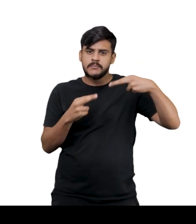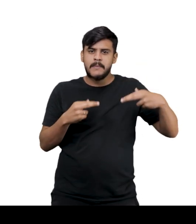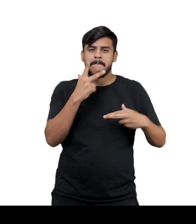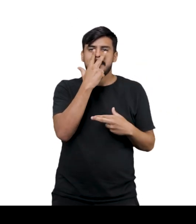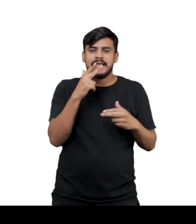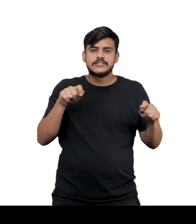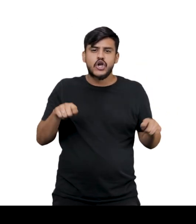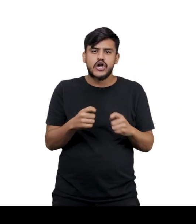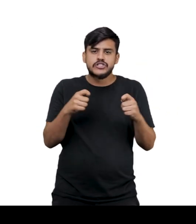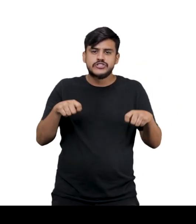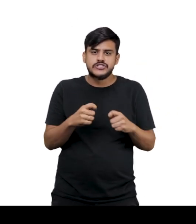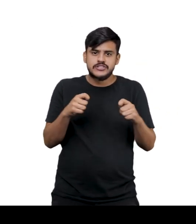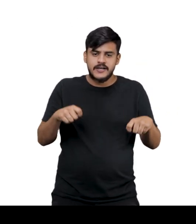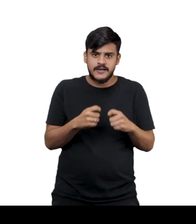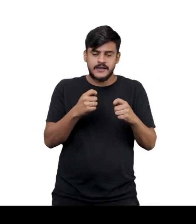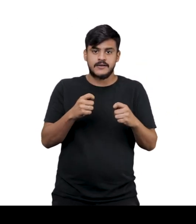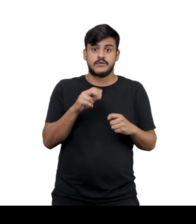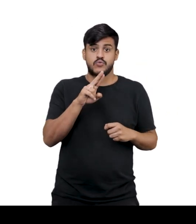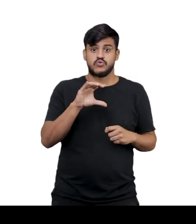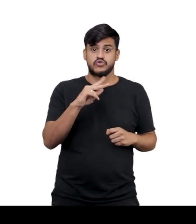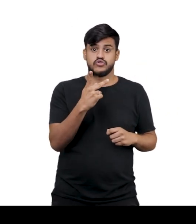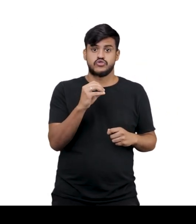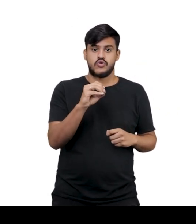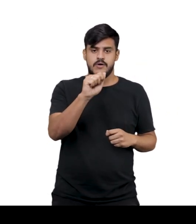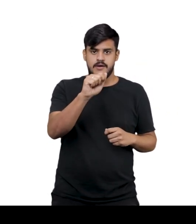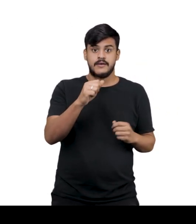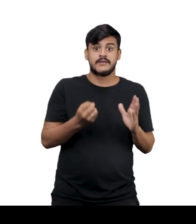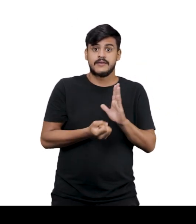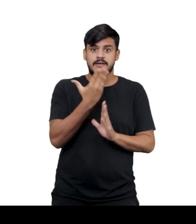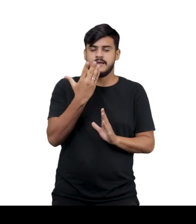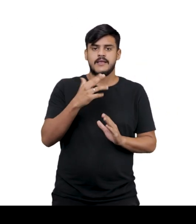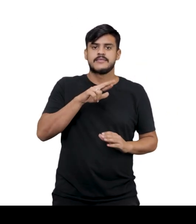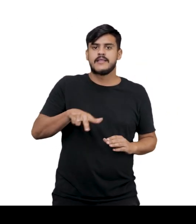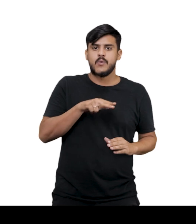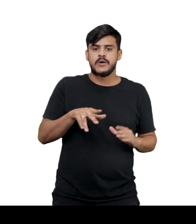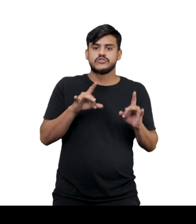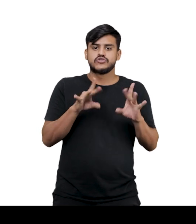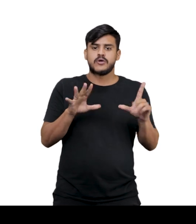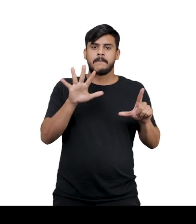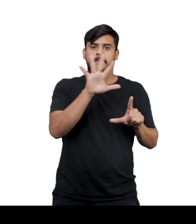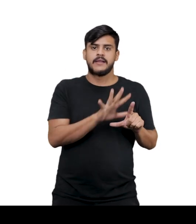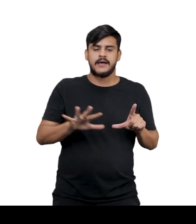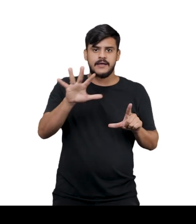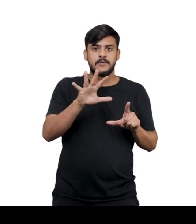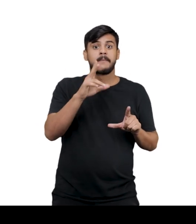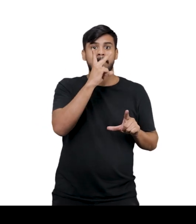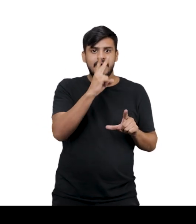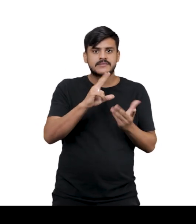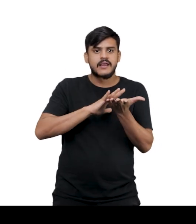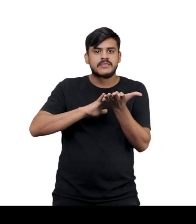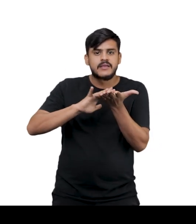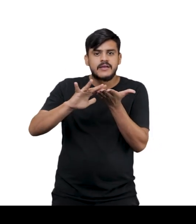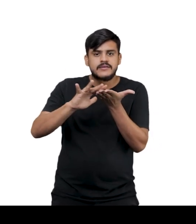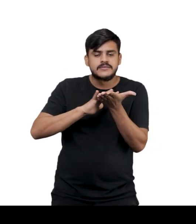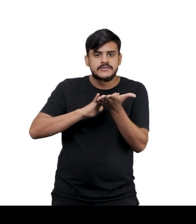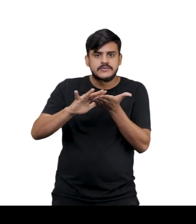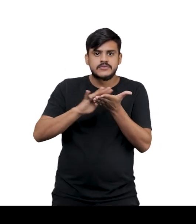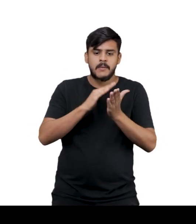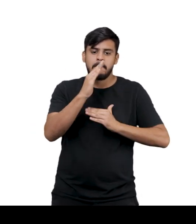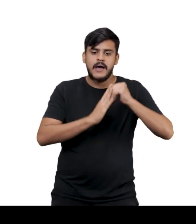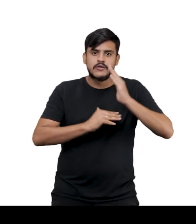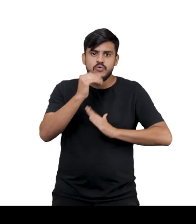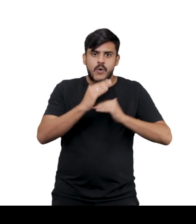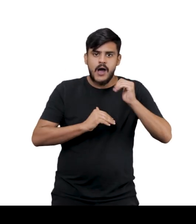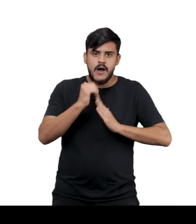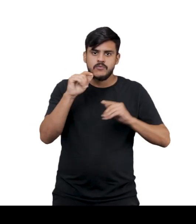Entrelaçando-os em uma trama, quase como um crochê, o Showa cria uma obra que já não se reduz ao plano e ganha aspecto têxtil